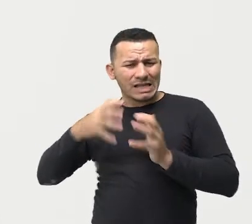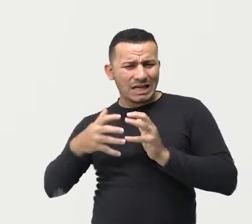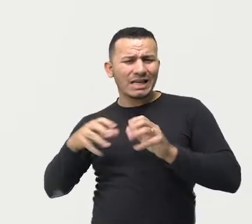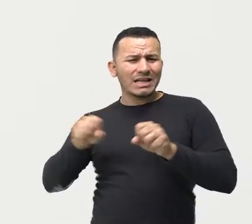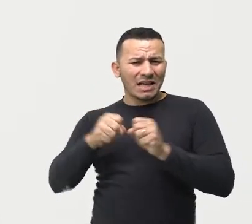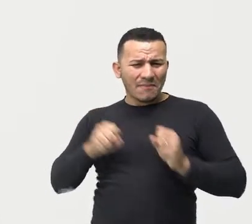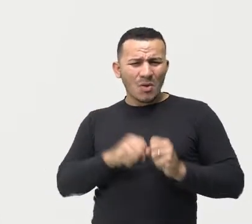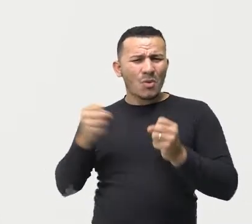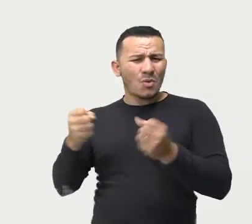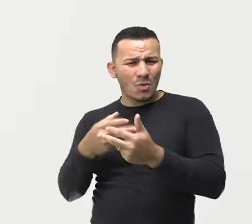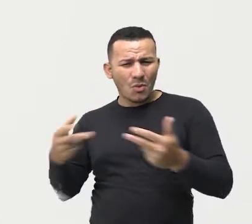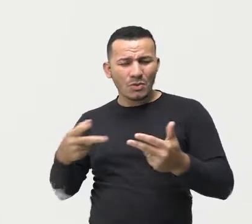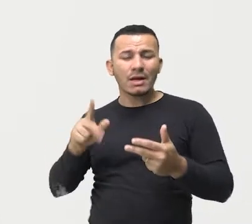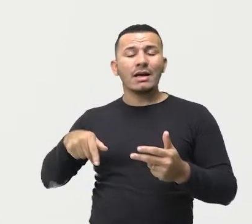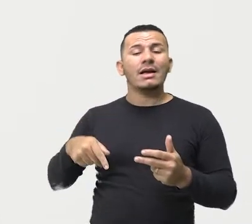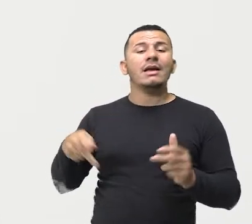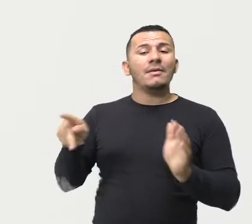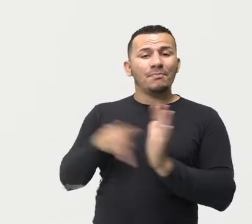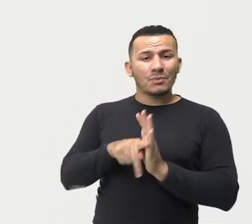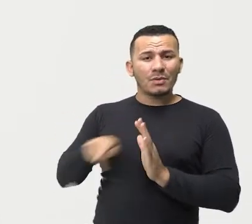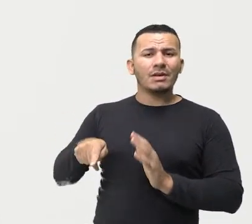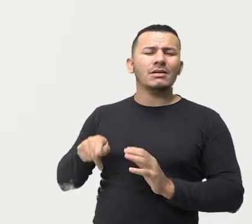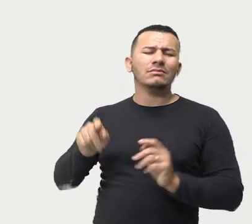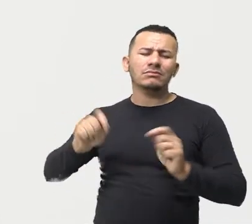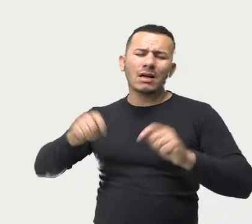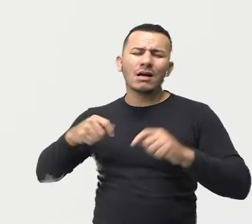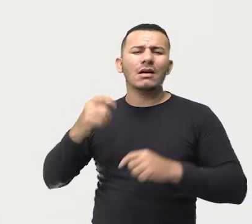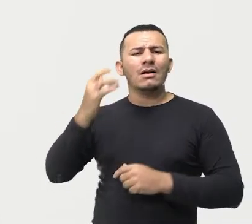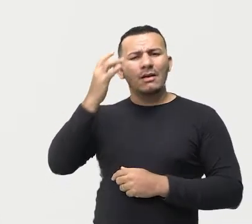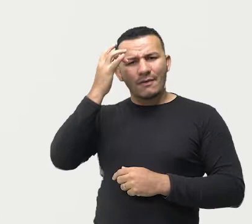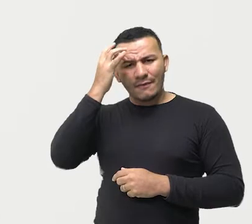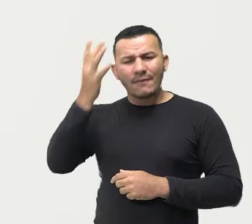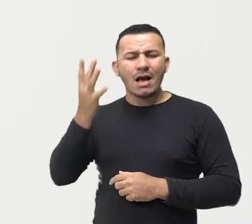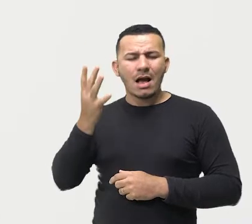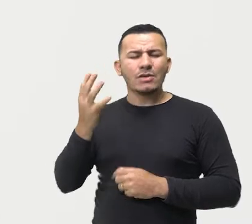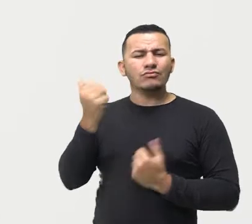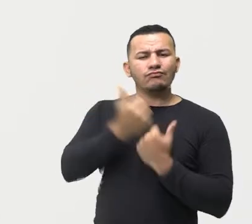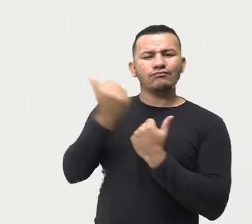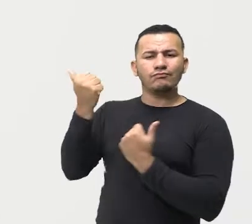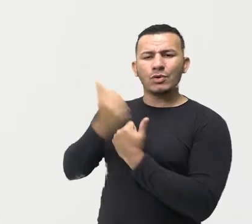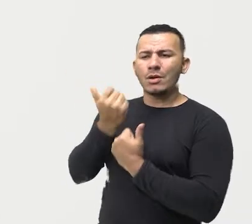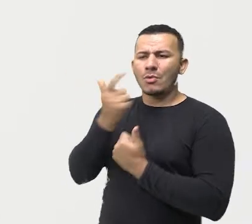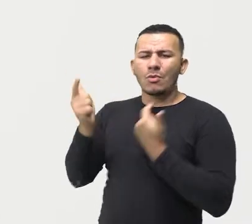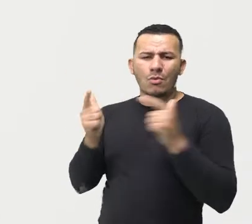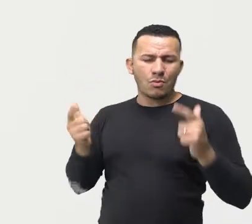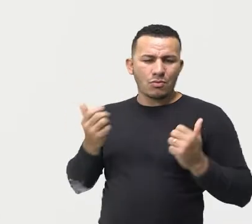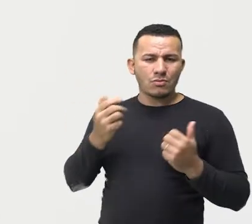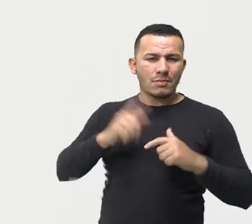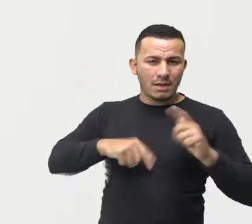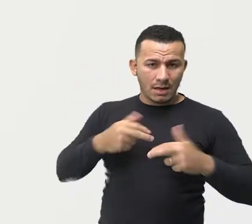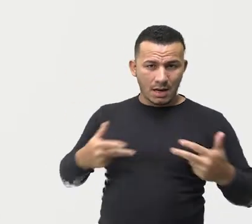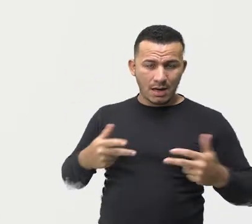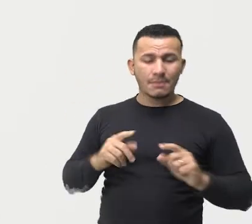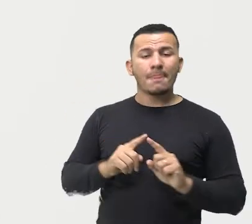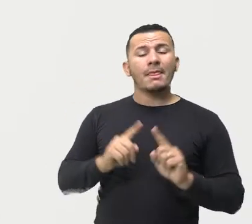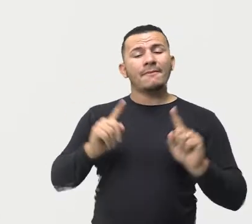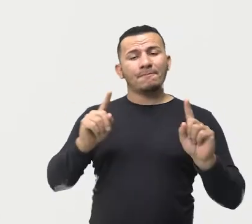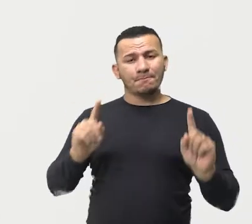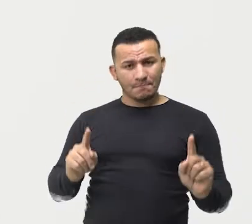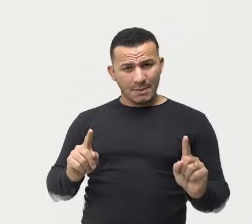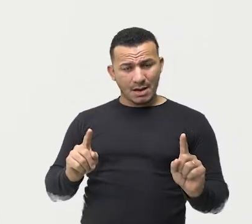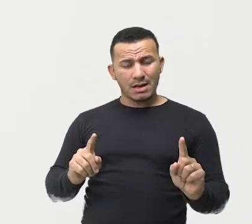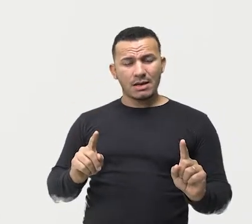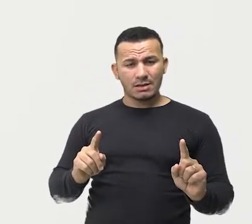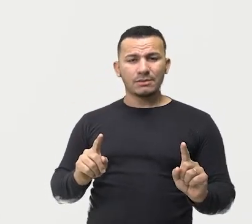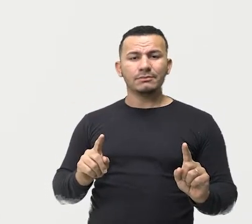estragos São relativamente faz além de serem substituídos porém o